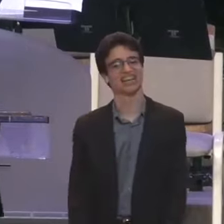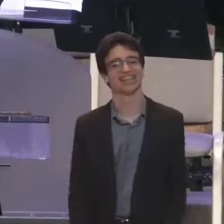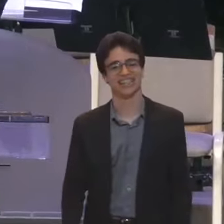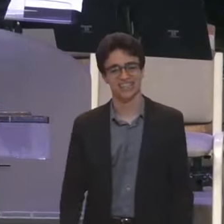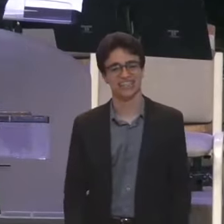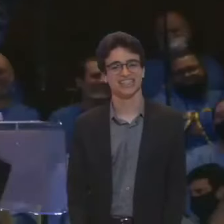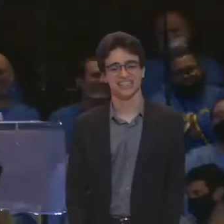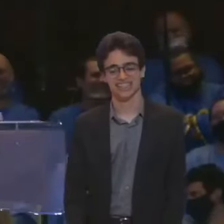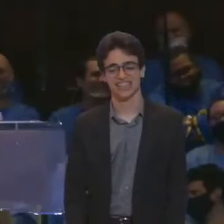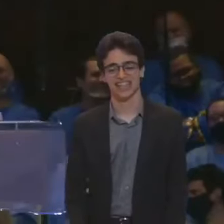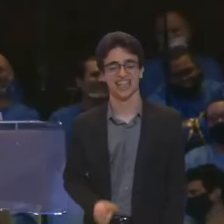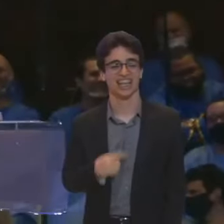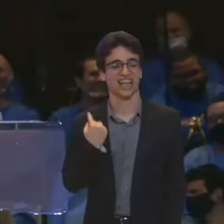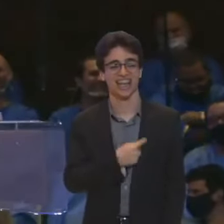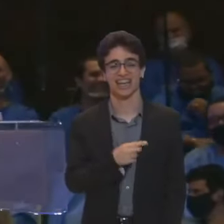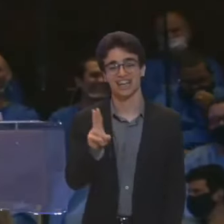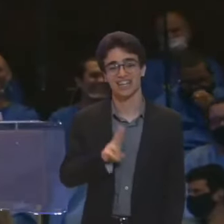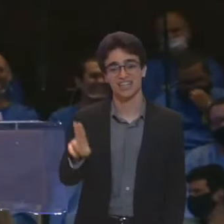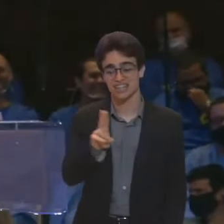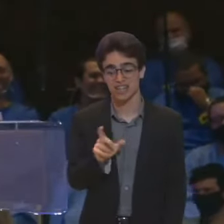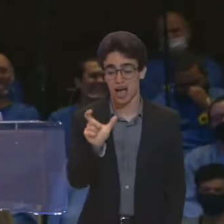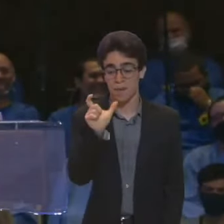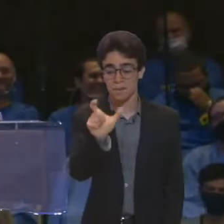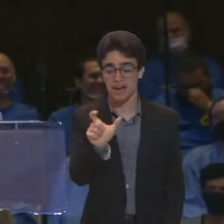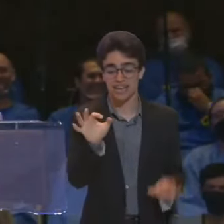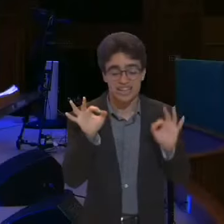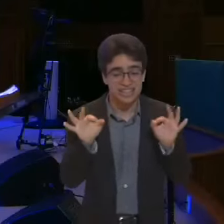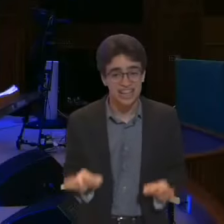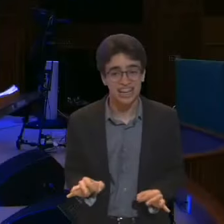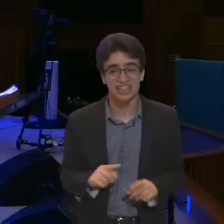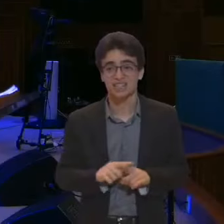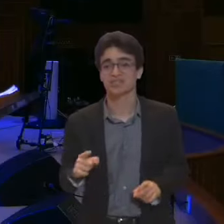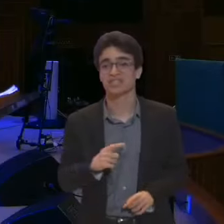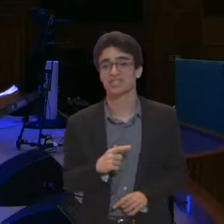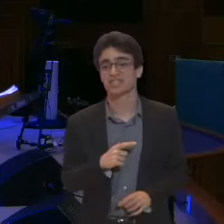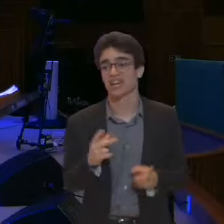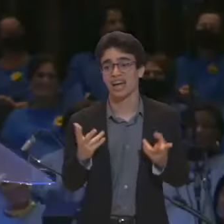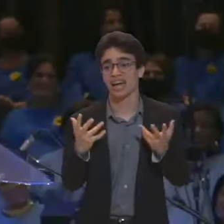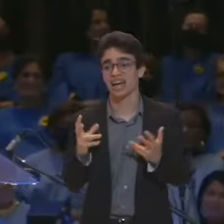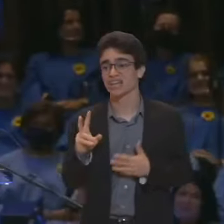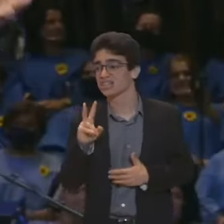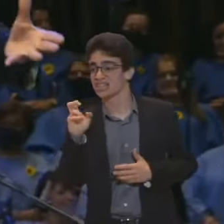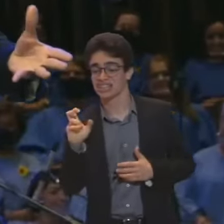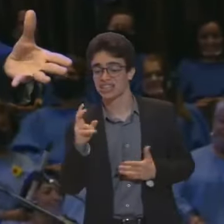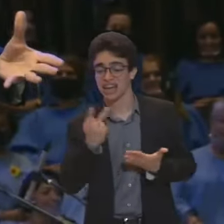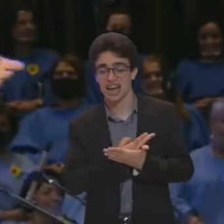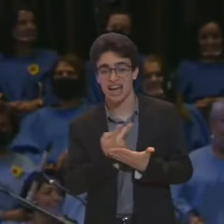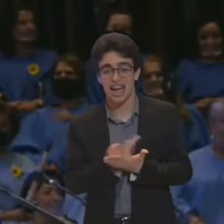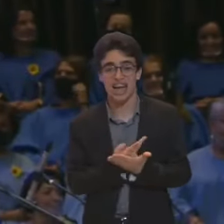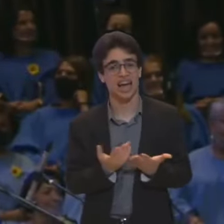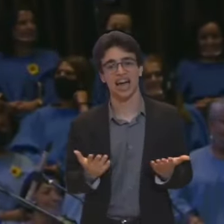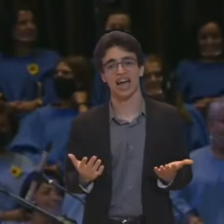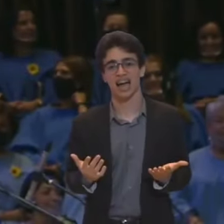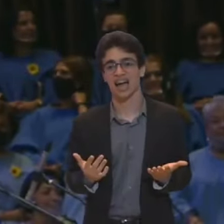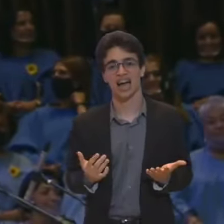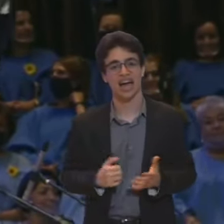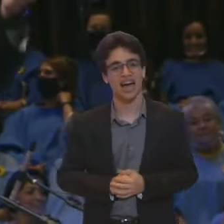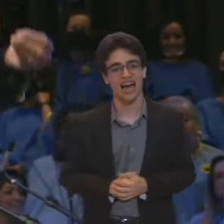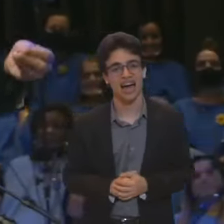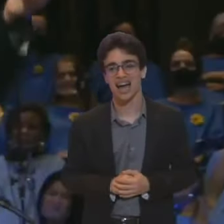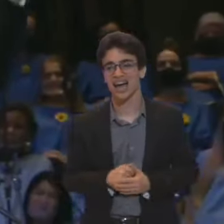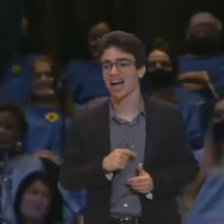Até quando usa a palavra correta, usa no sentido errado. Então o que é que a gente precisa? A gente